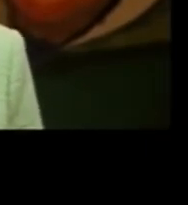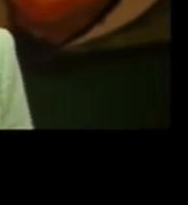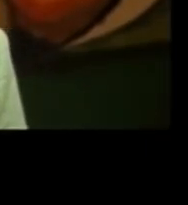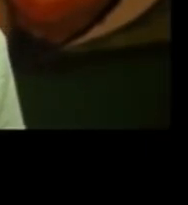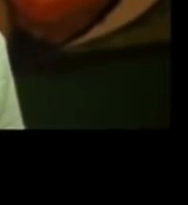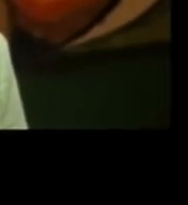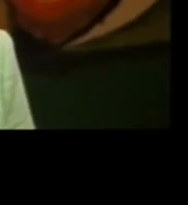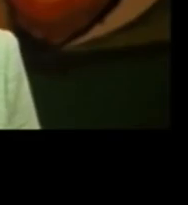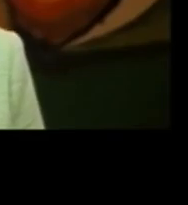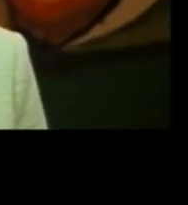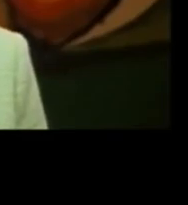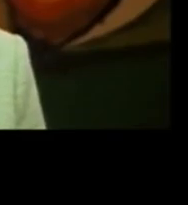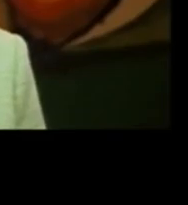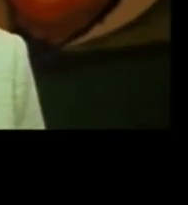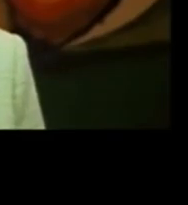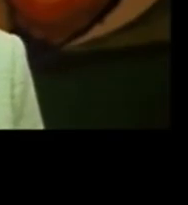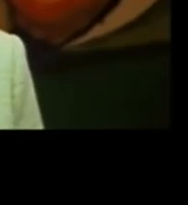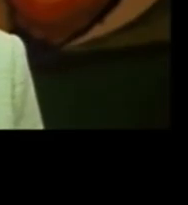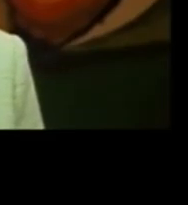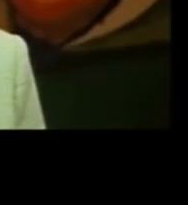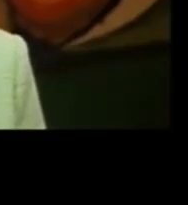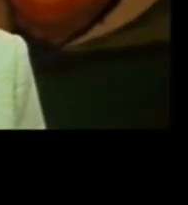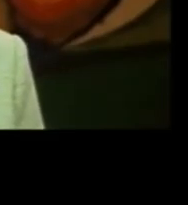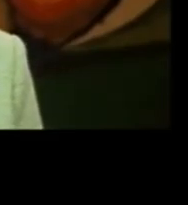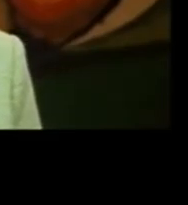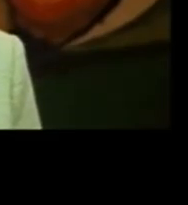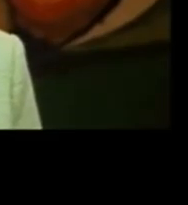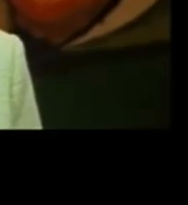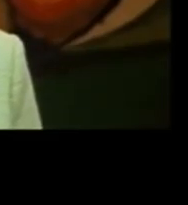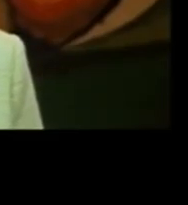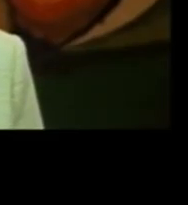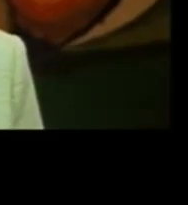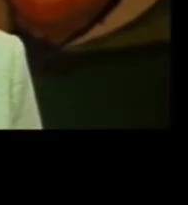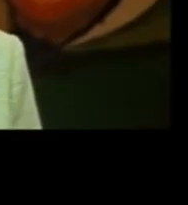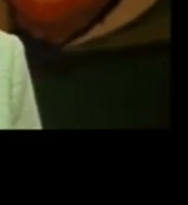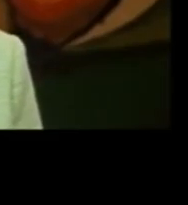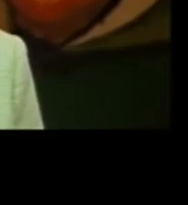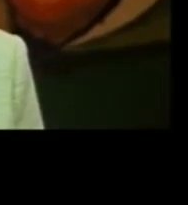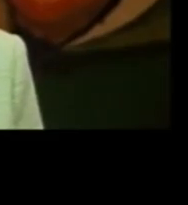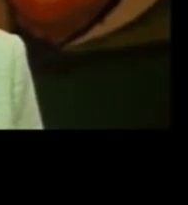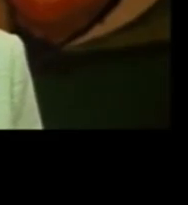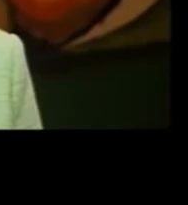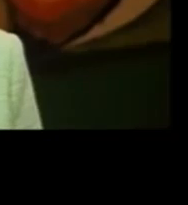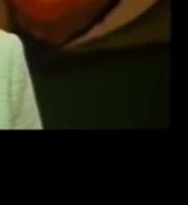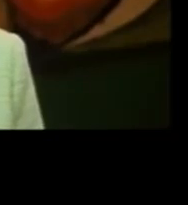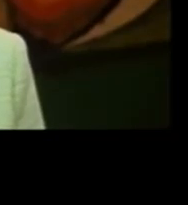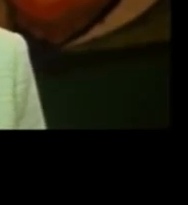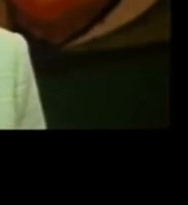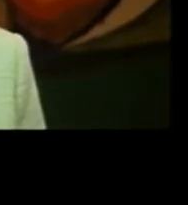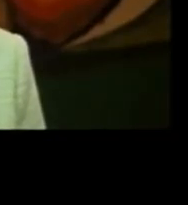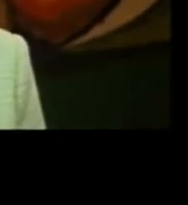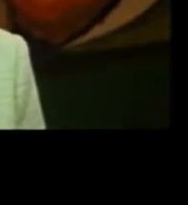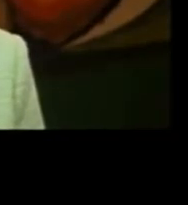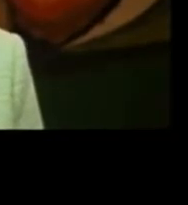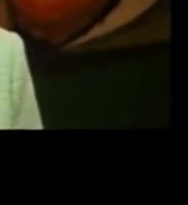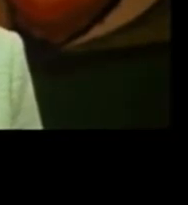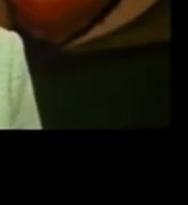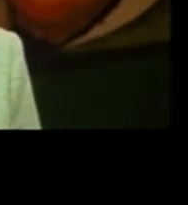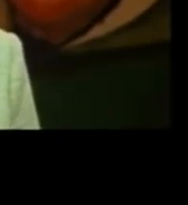Ministério está trabalhando. Primeiro, nós estamos fazendo o registro e a salvaguarda do patrimônio